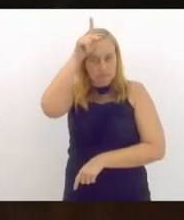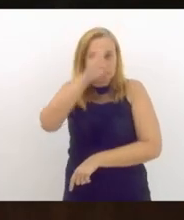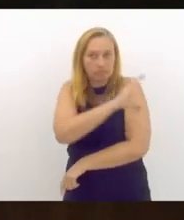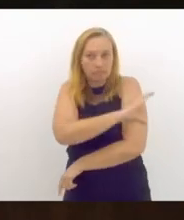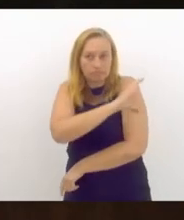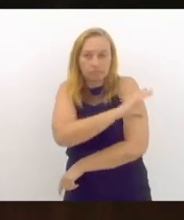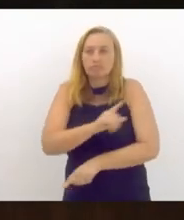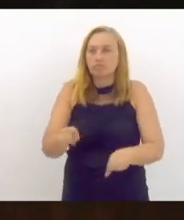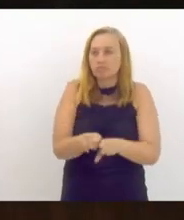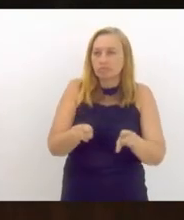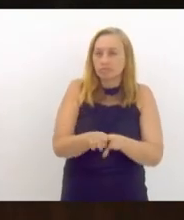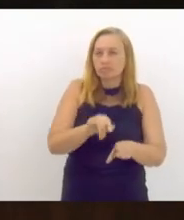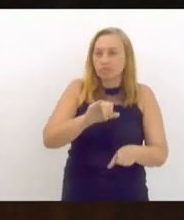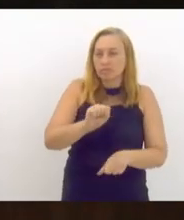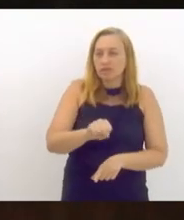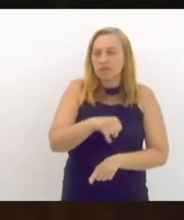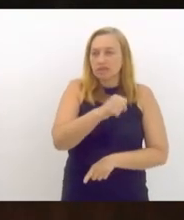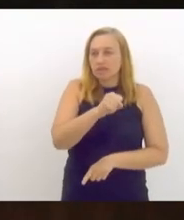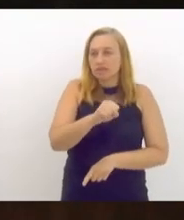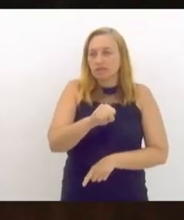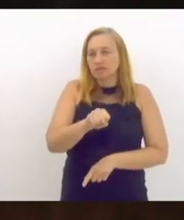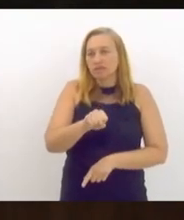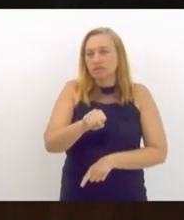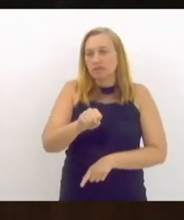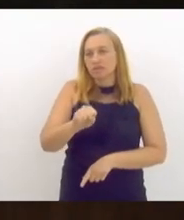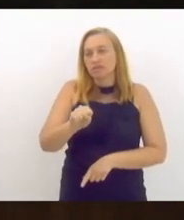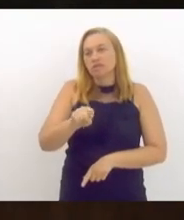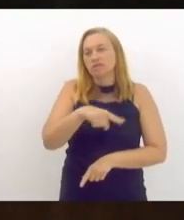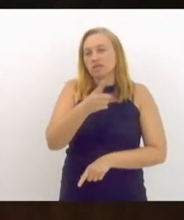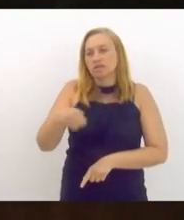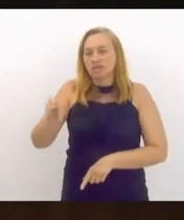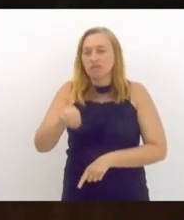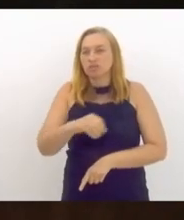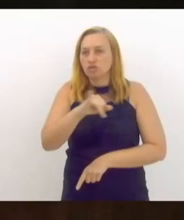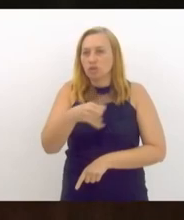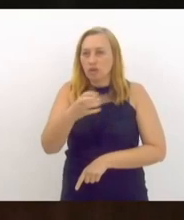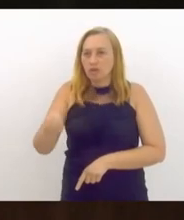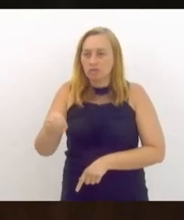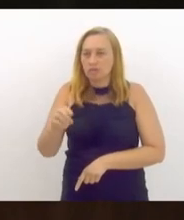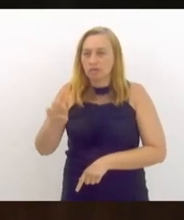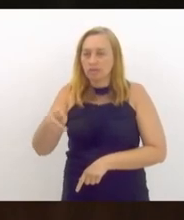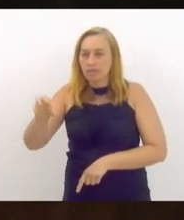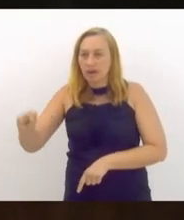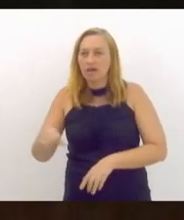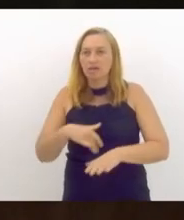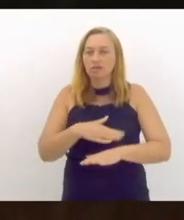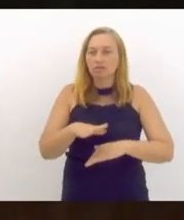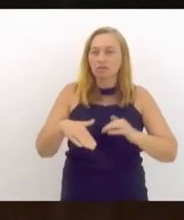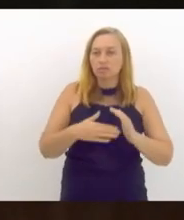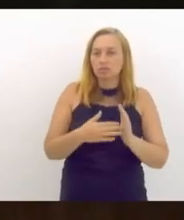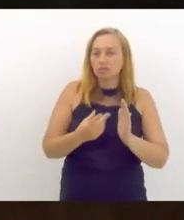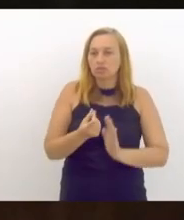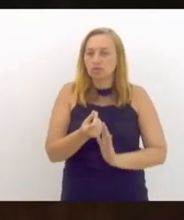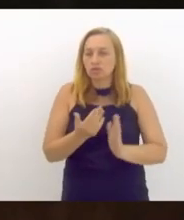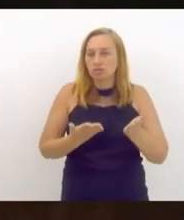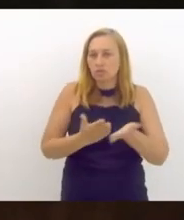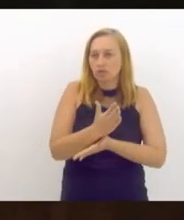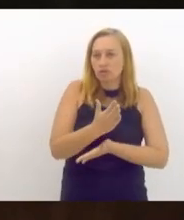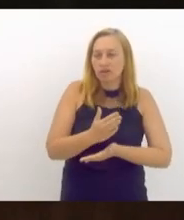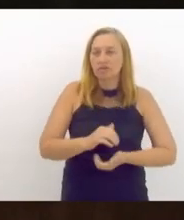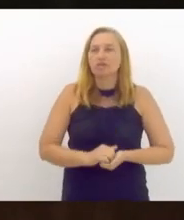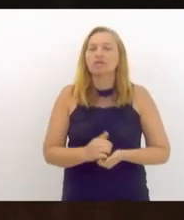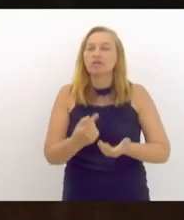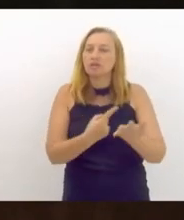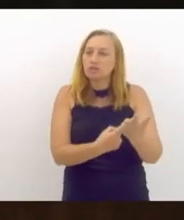para falar, minhas contas todas foram aprovadas sem senão nenhum. Então, ele ajudou muito